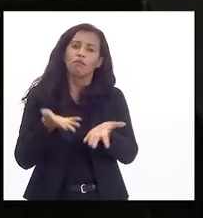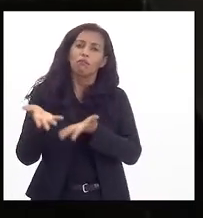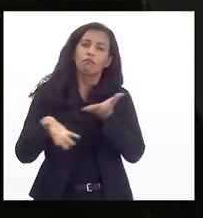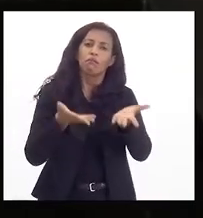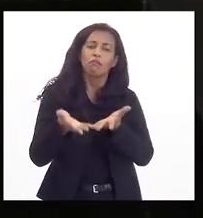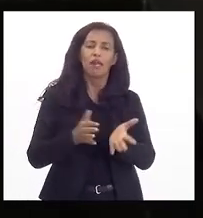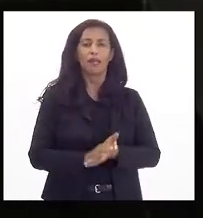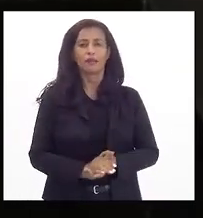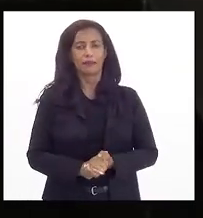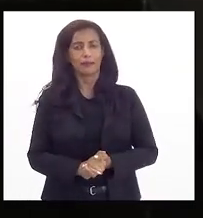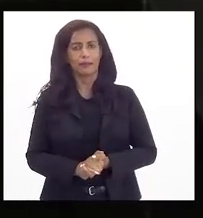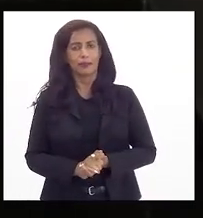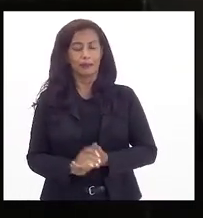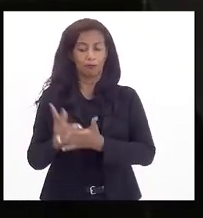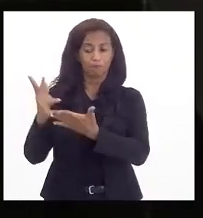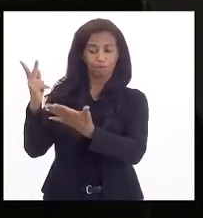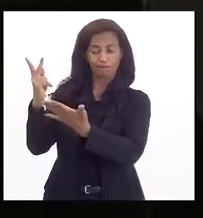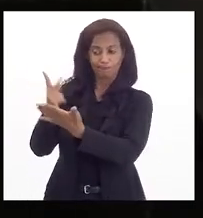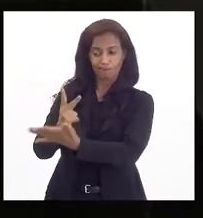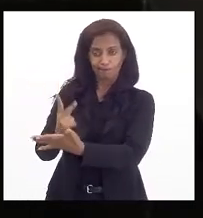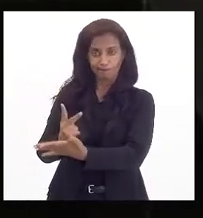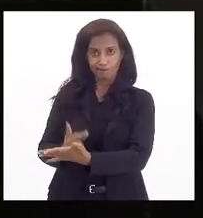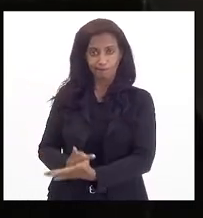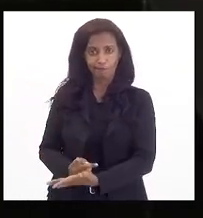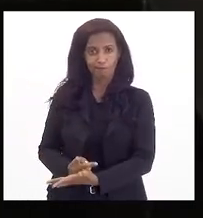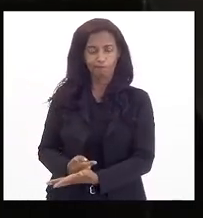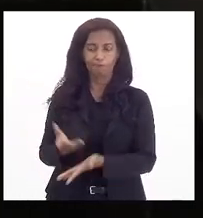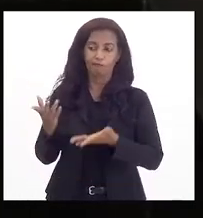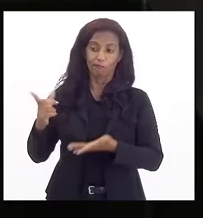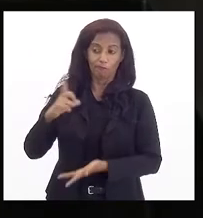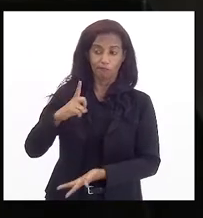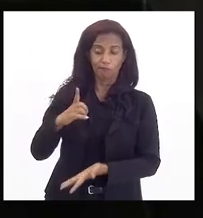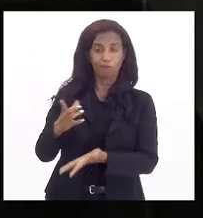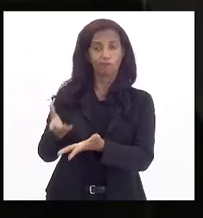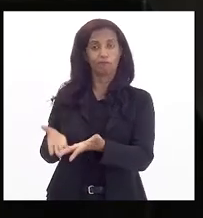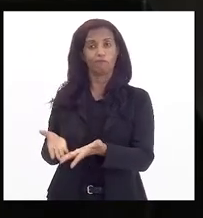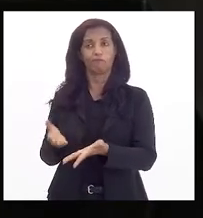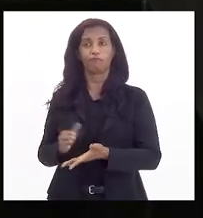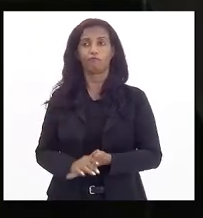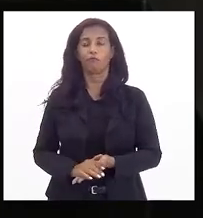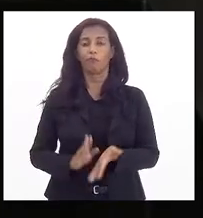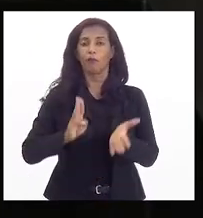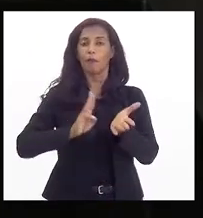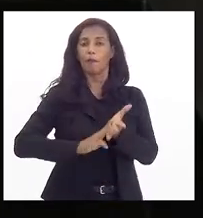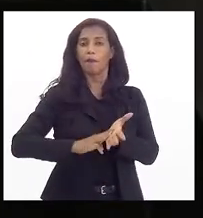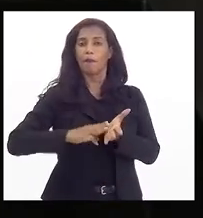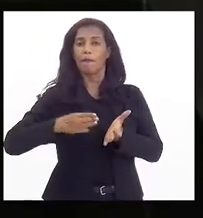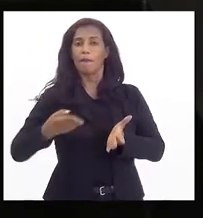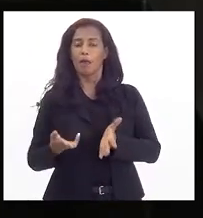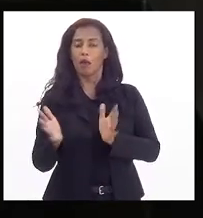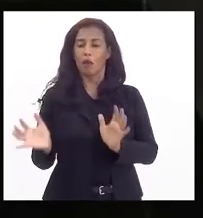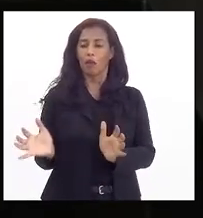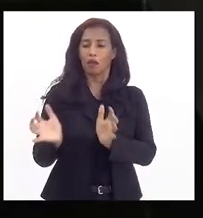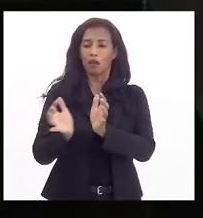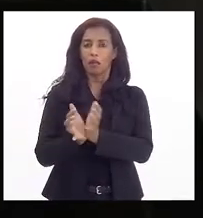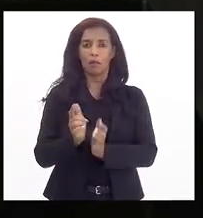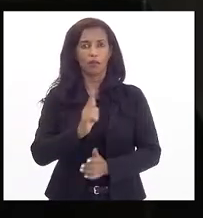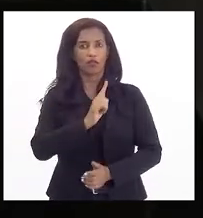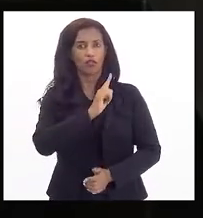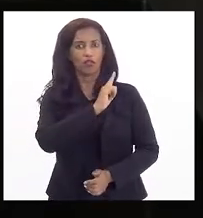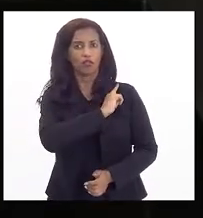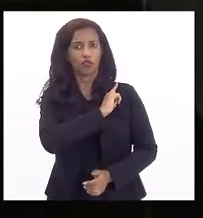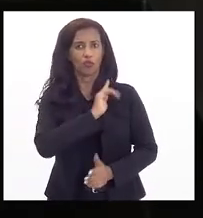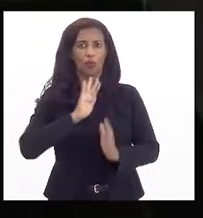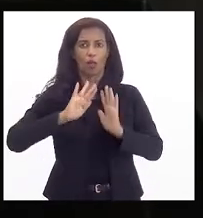da reparação de uma injustiça no que tange aos membros das equipes gestoras